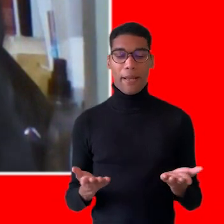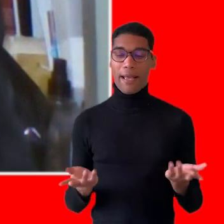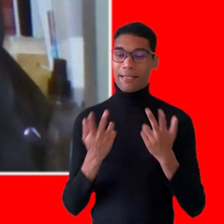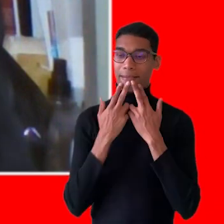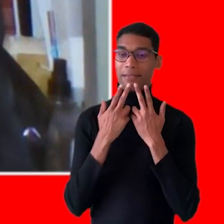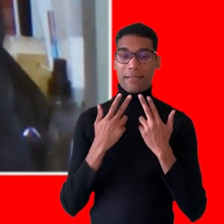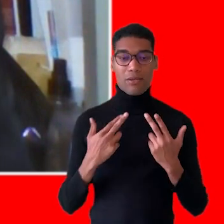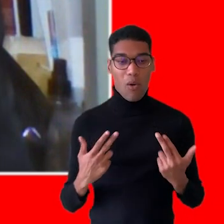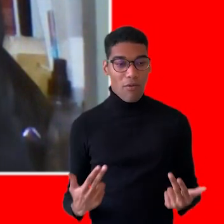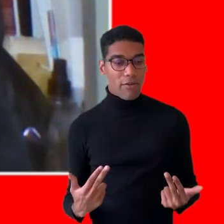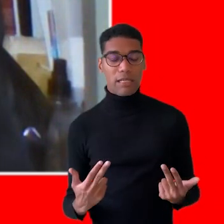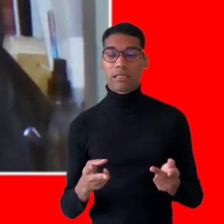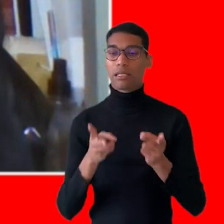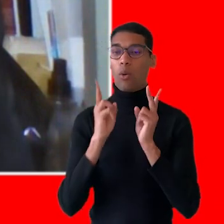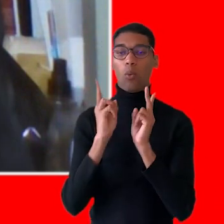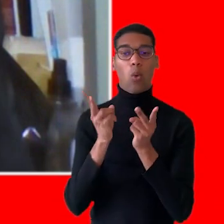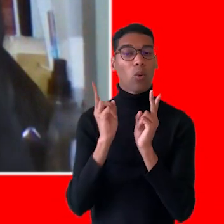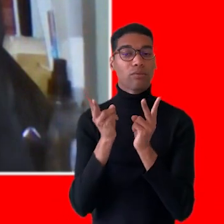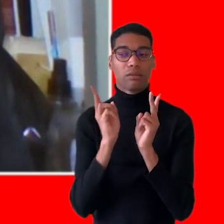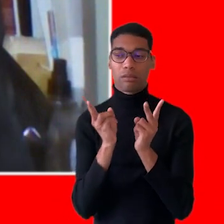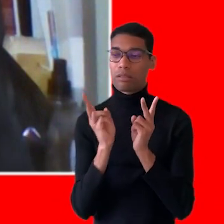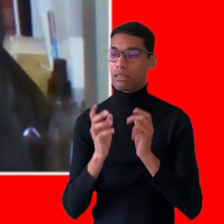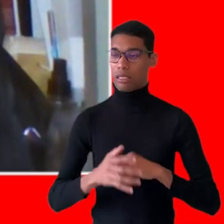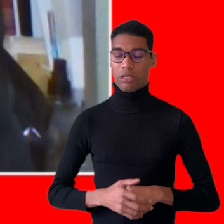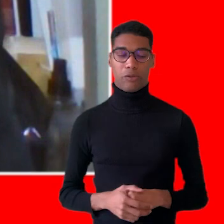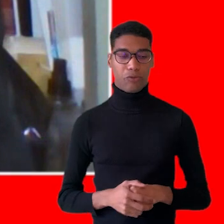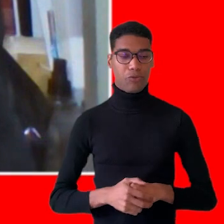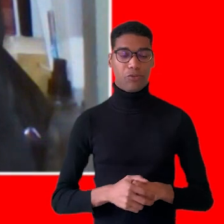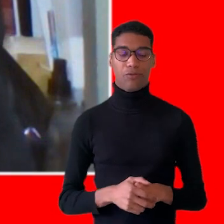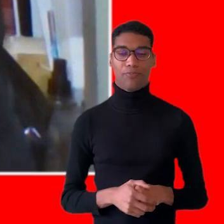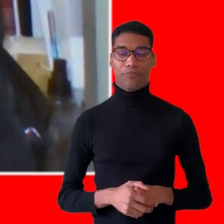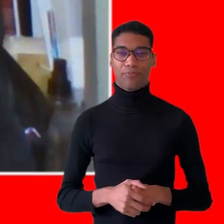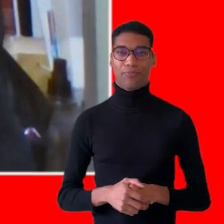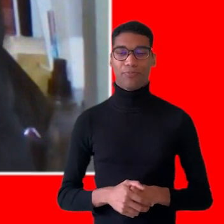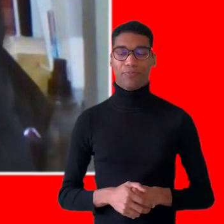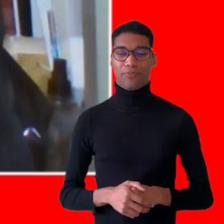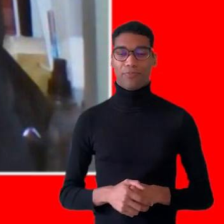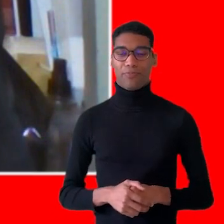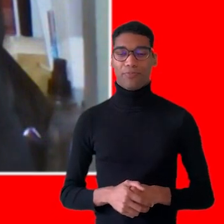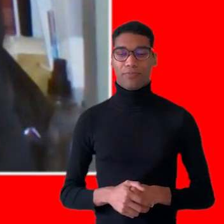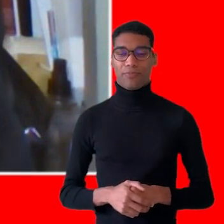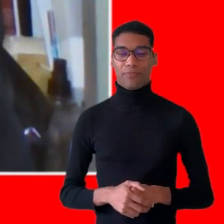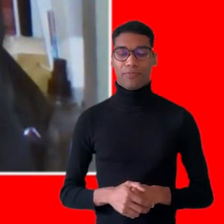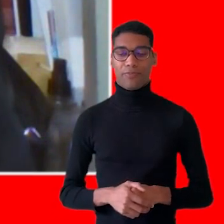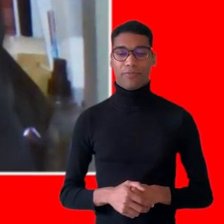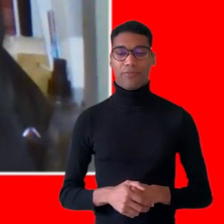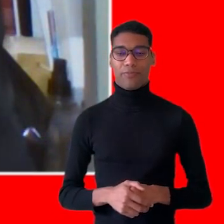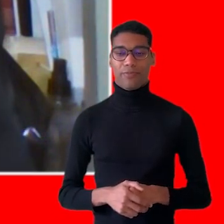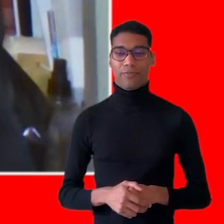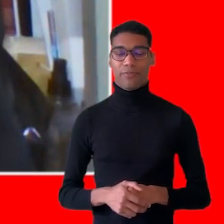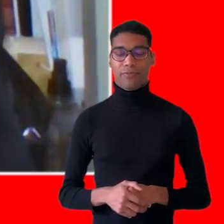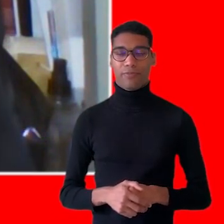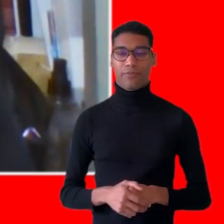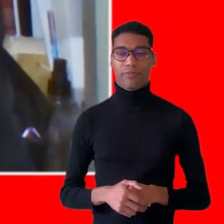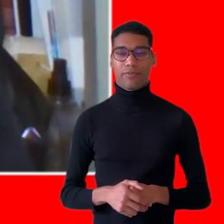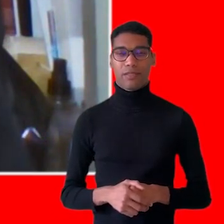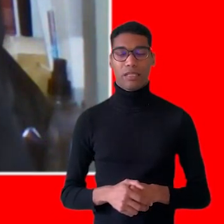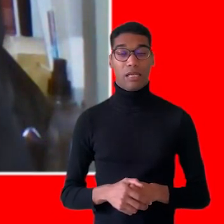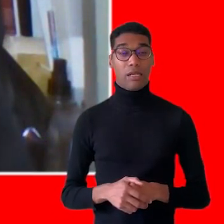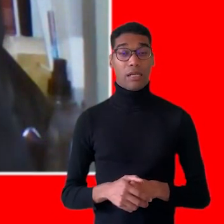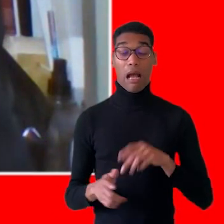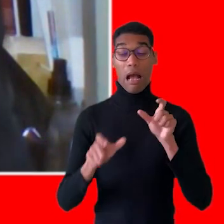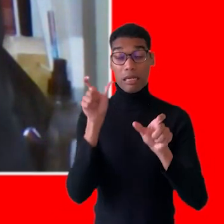Essas inovações constantes fazem com que os